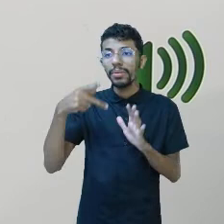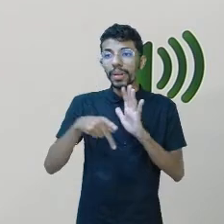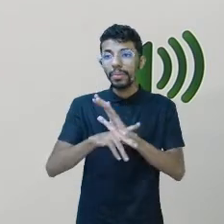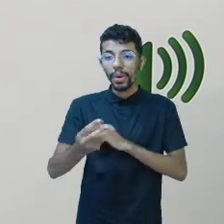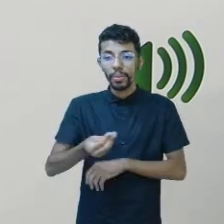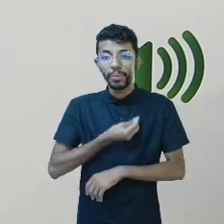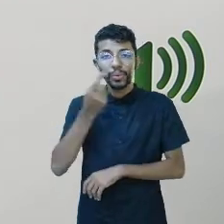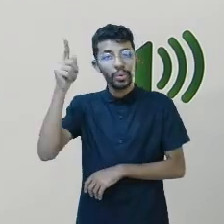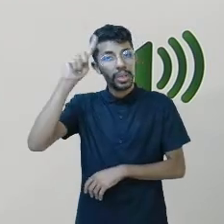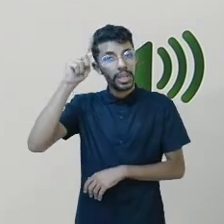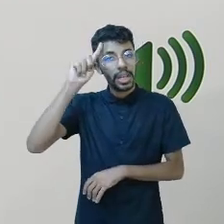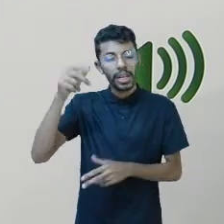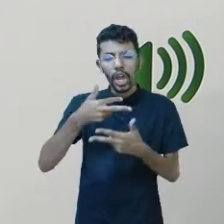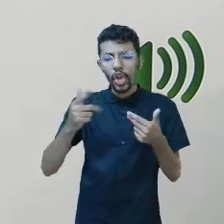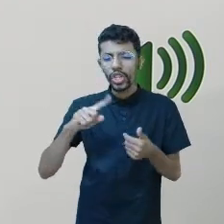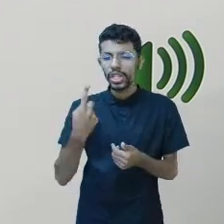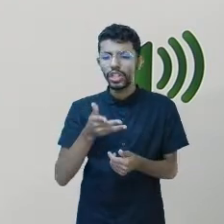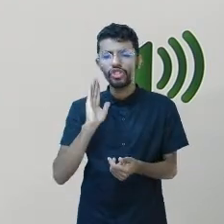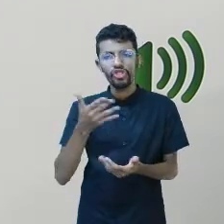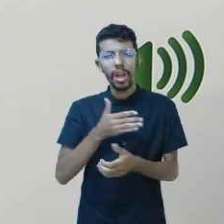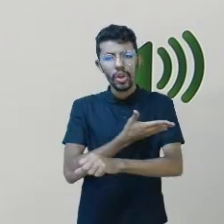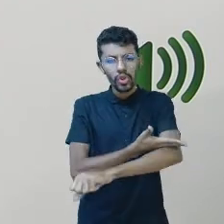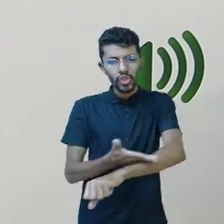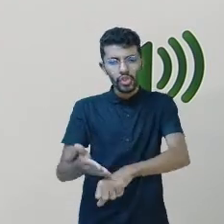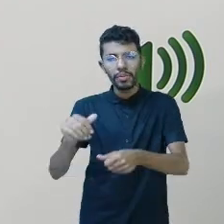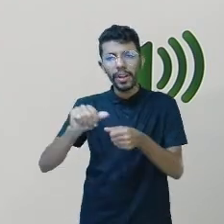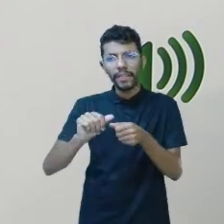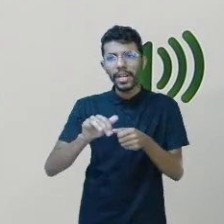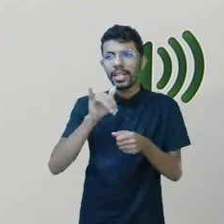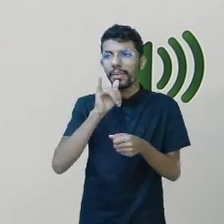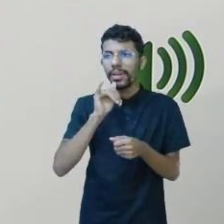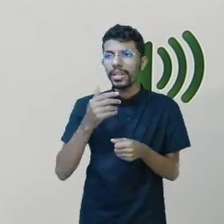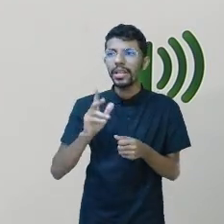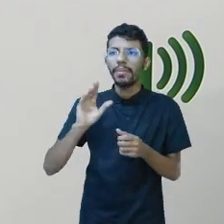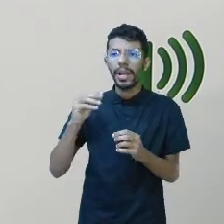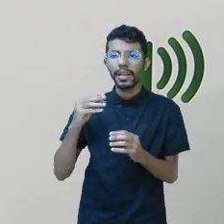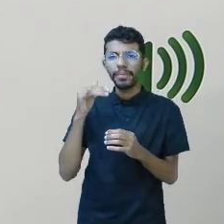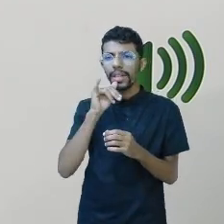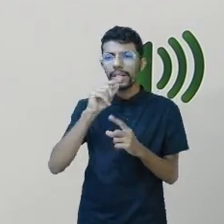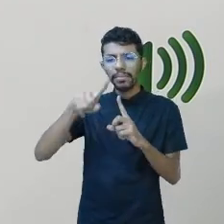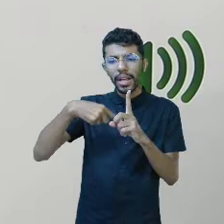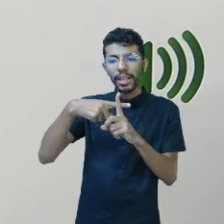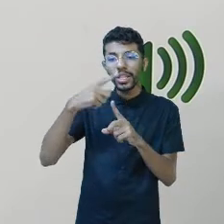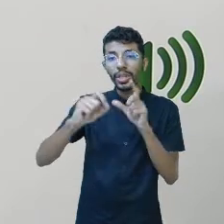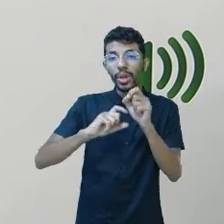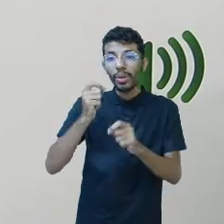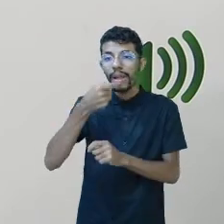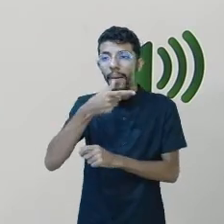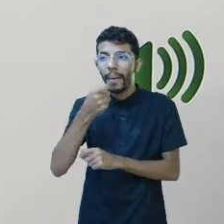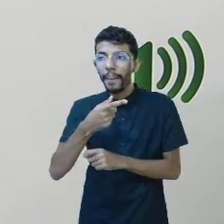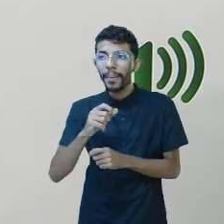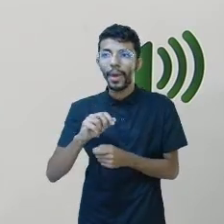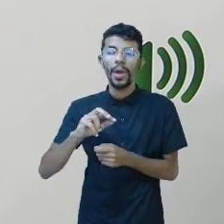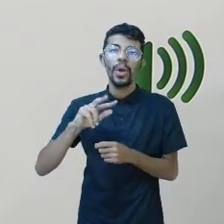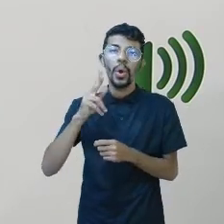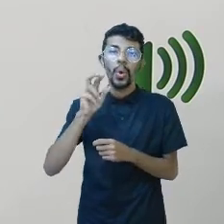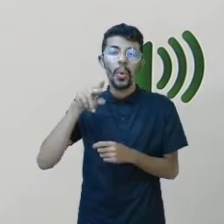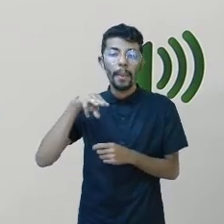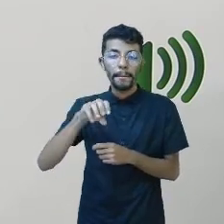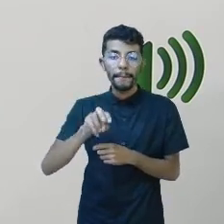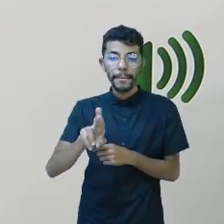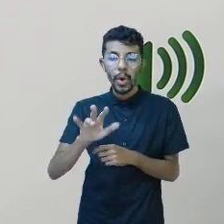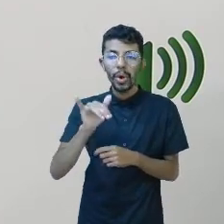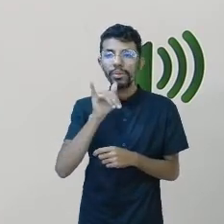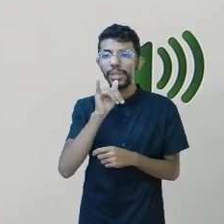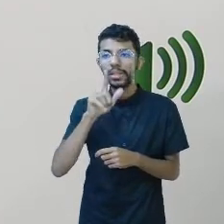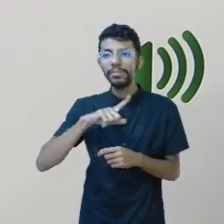estamos acostumados a fazer, e eles ali colocam aquela pitada de humor, eles colocam ali um final inesperado, o